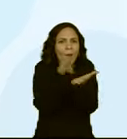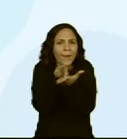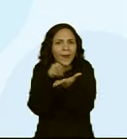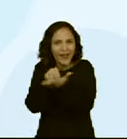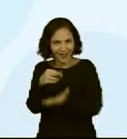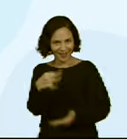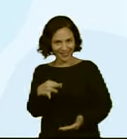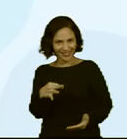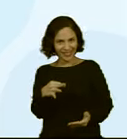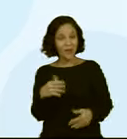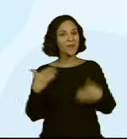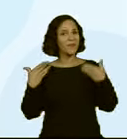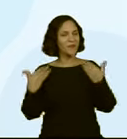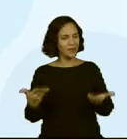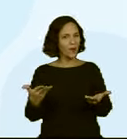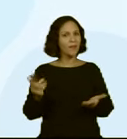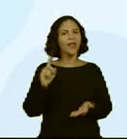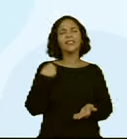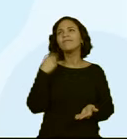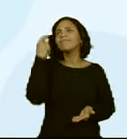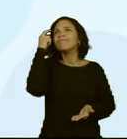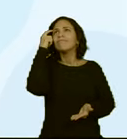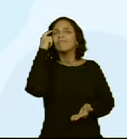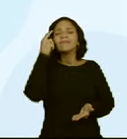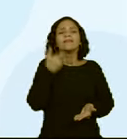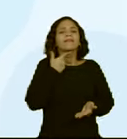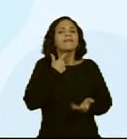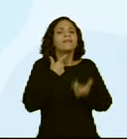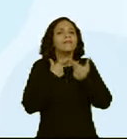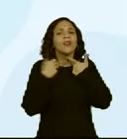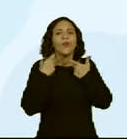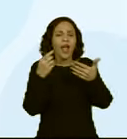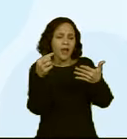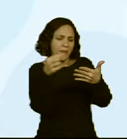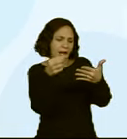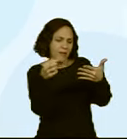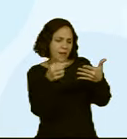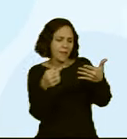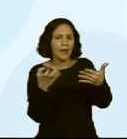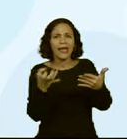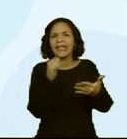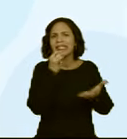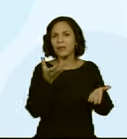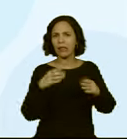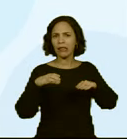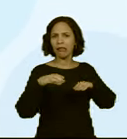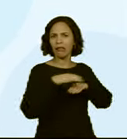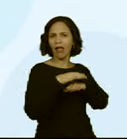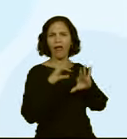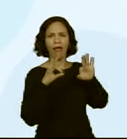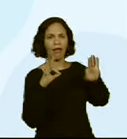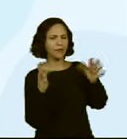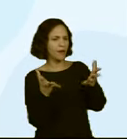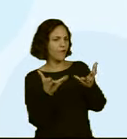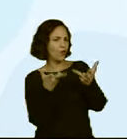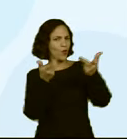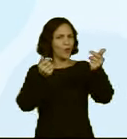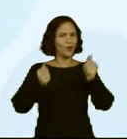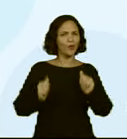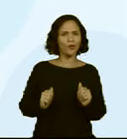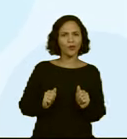em dia e aí a gente fica desejando itens de consumo como aquele tênis